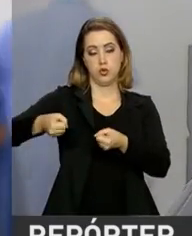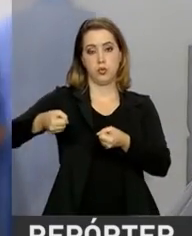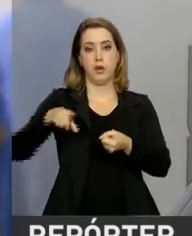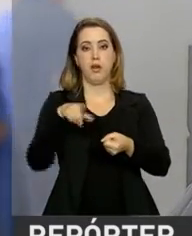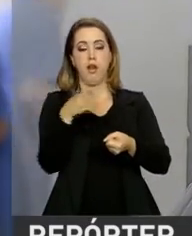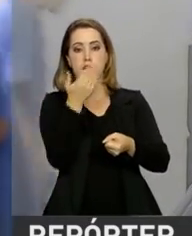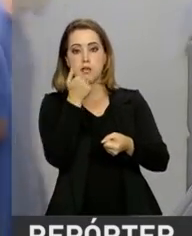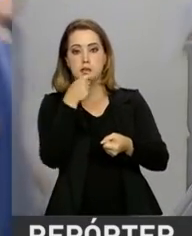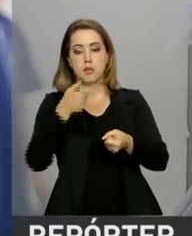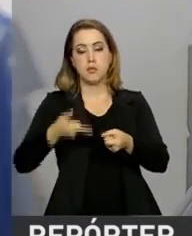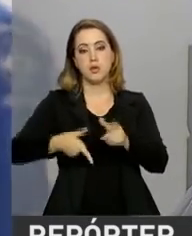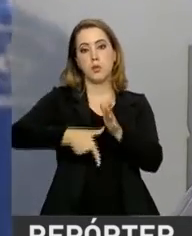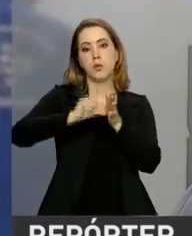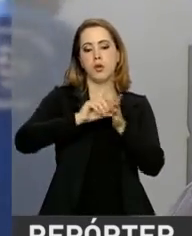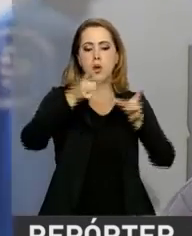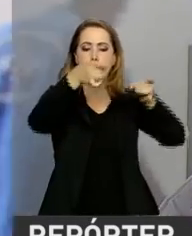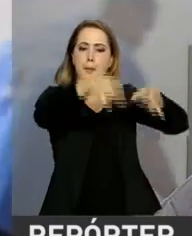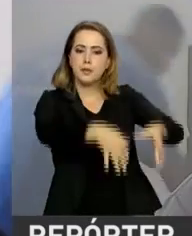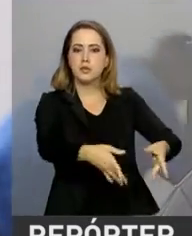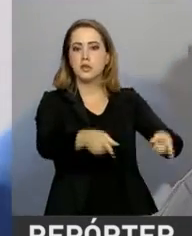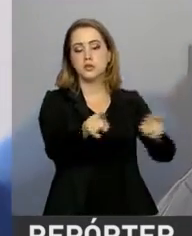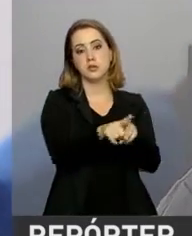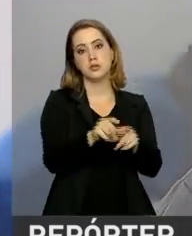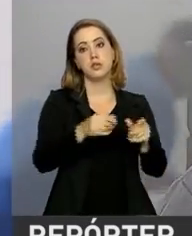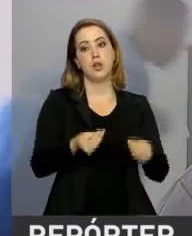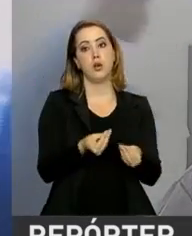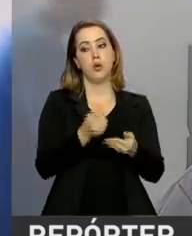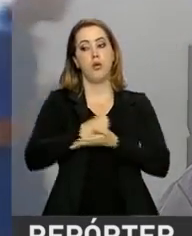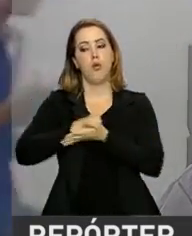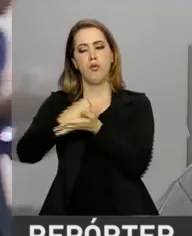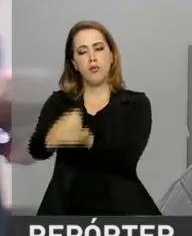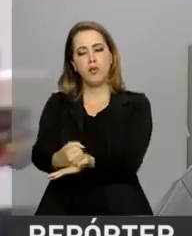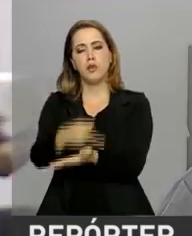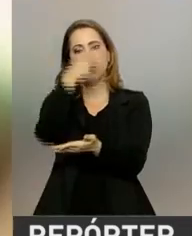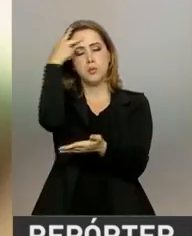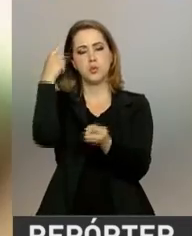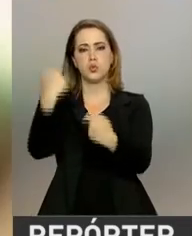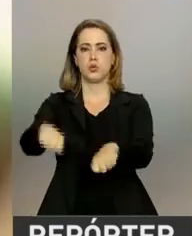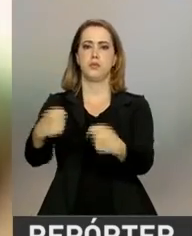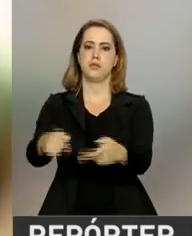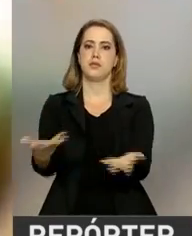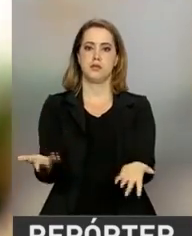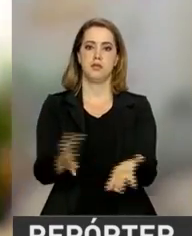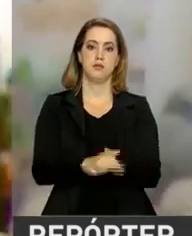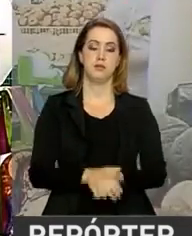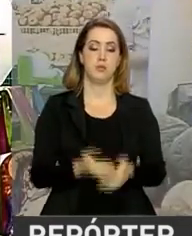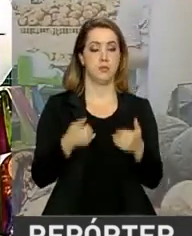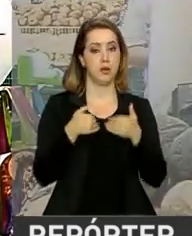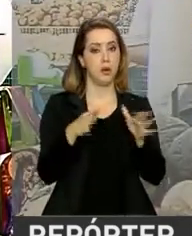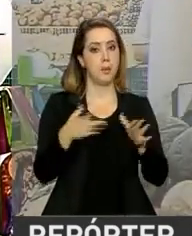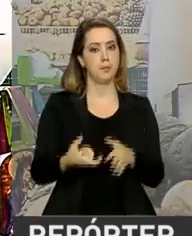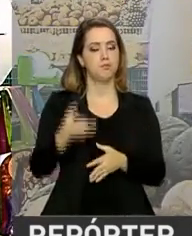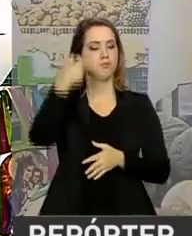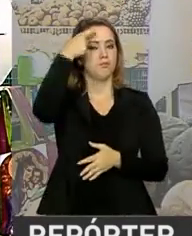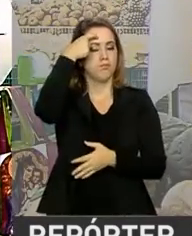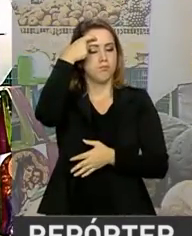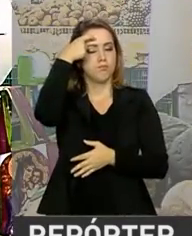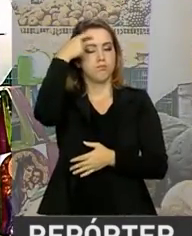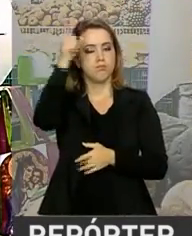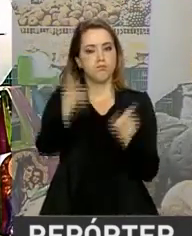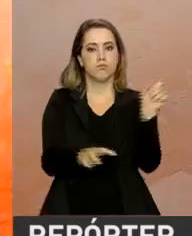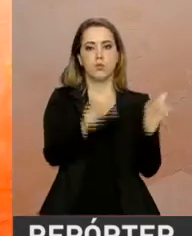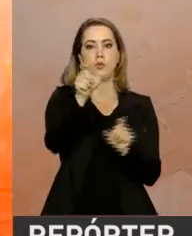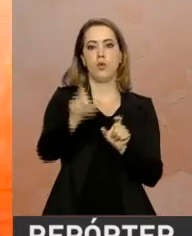jogado fora e colocar eles na mesa de quem realmente precisa para ampliar a consciência dos consumidores dores de